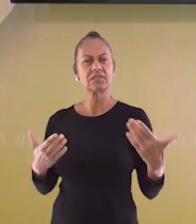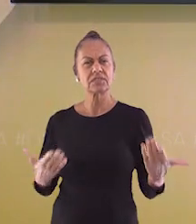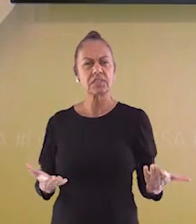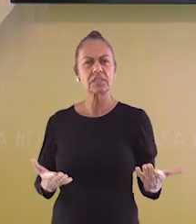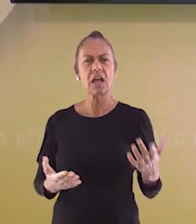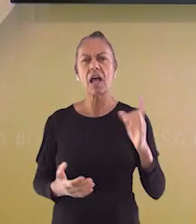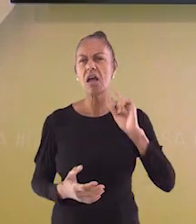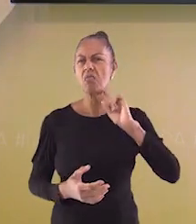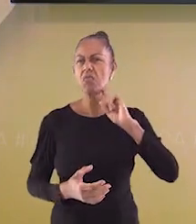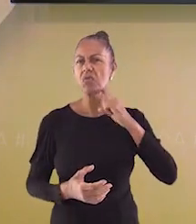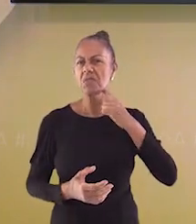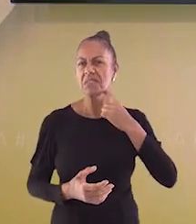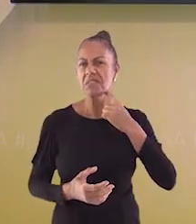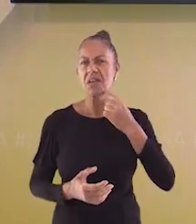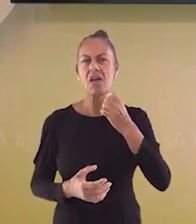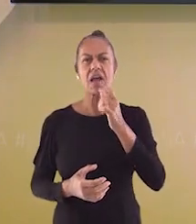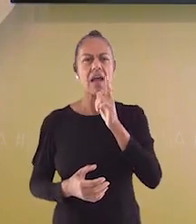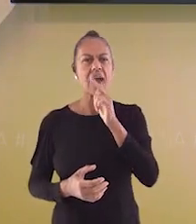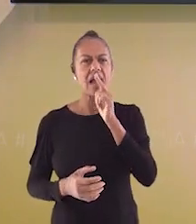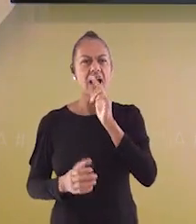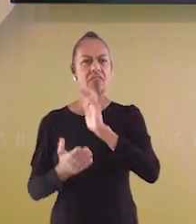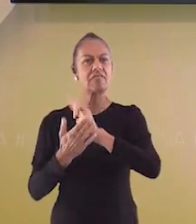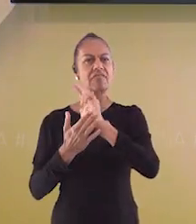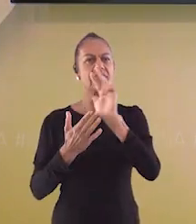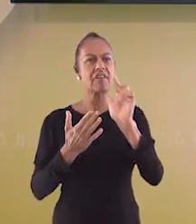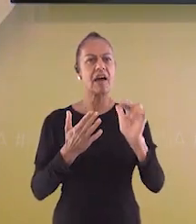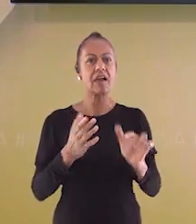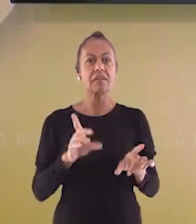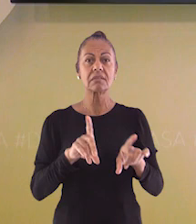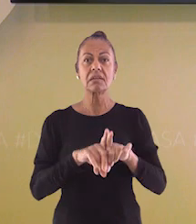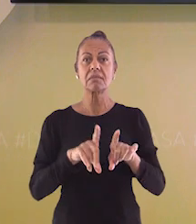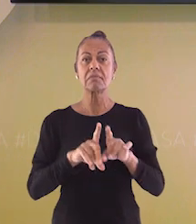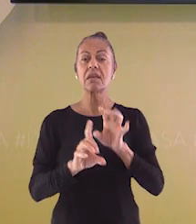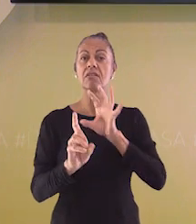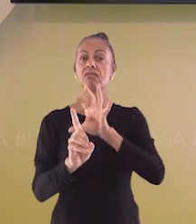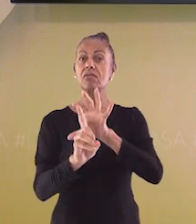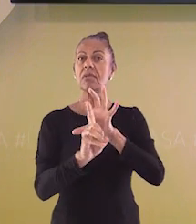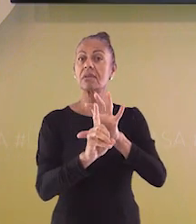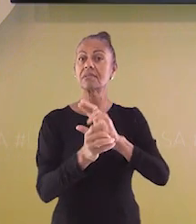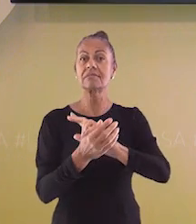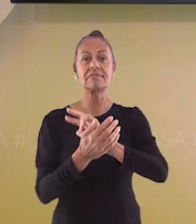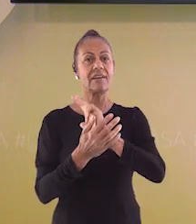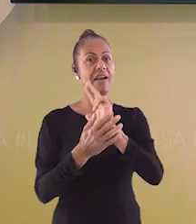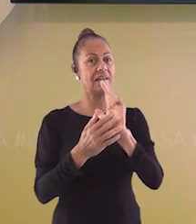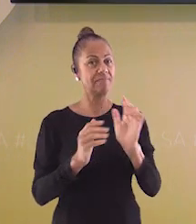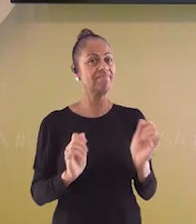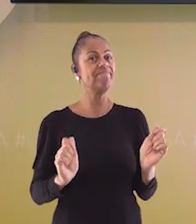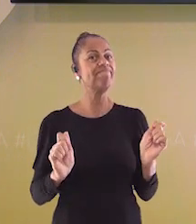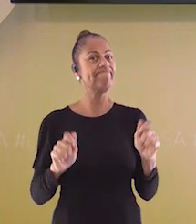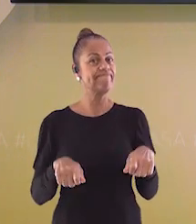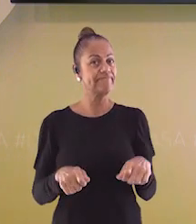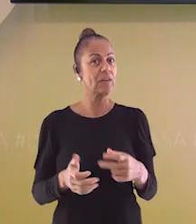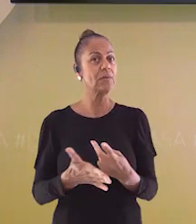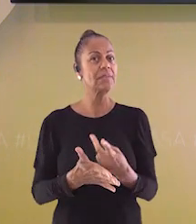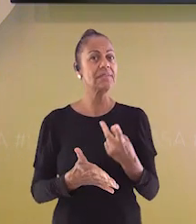Bom, turma, nós vimos que existem diferentes tipos de poluição da água e os diferentes impactos ambientais que cada um pode causar,